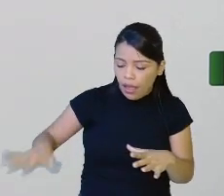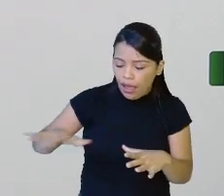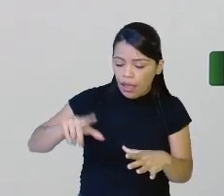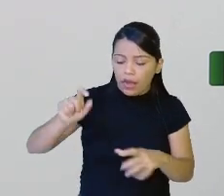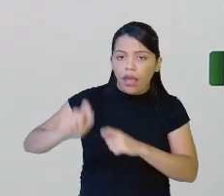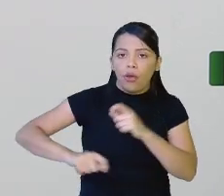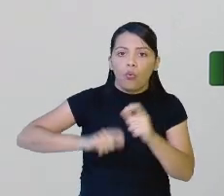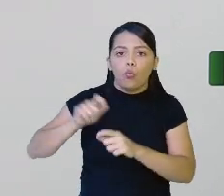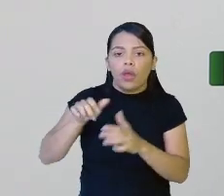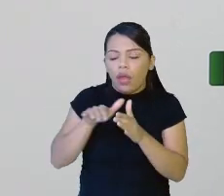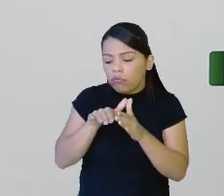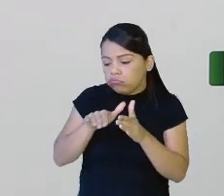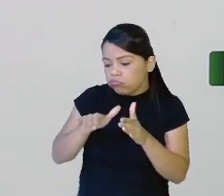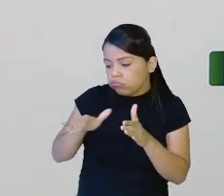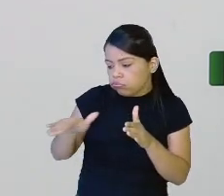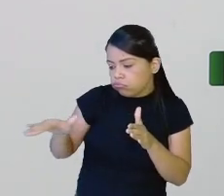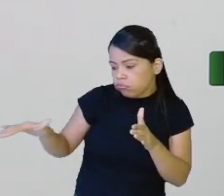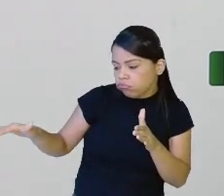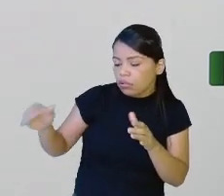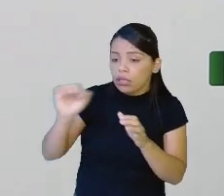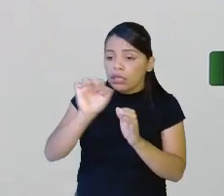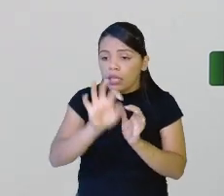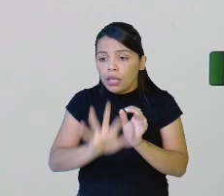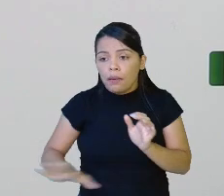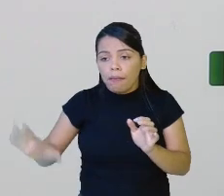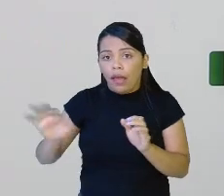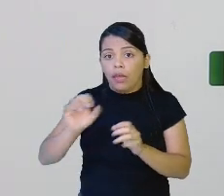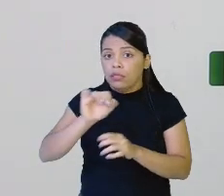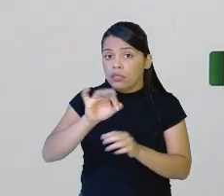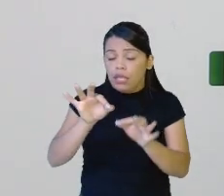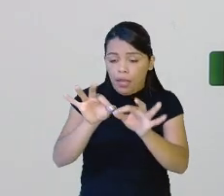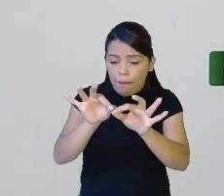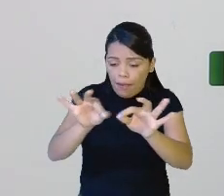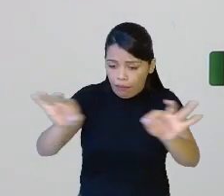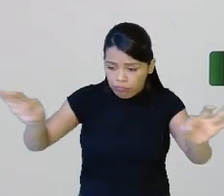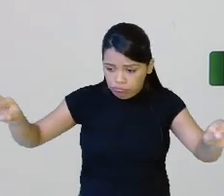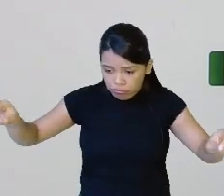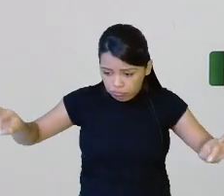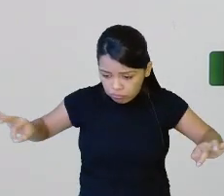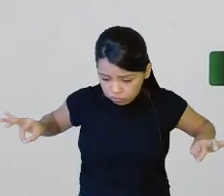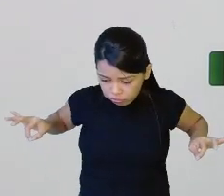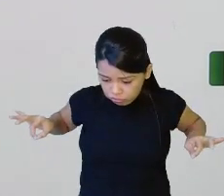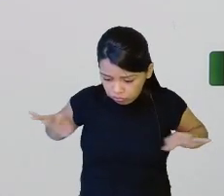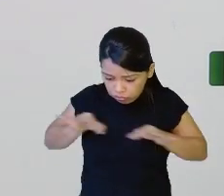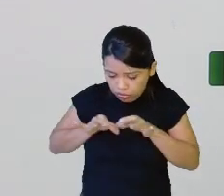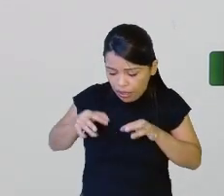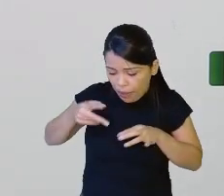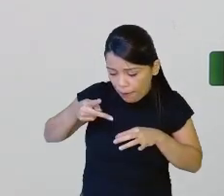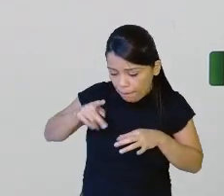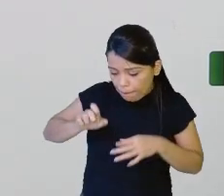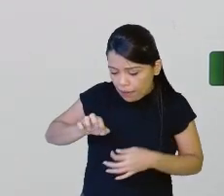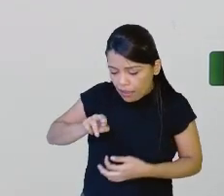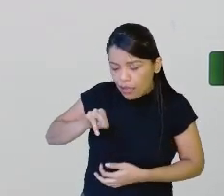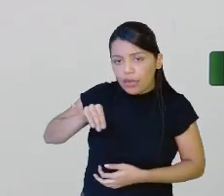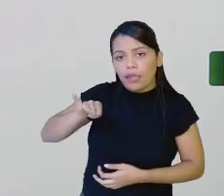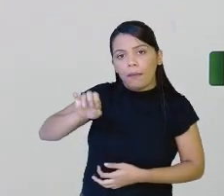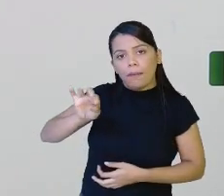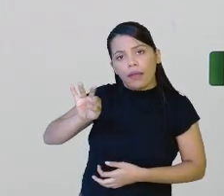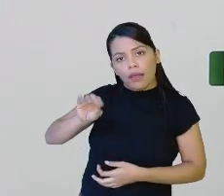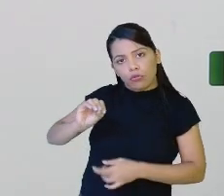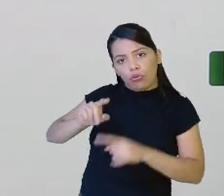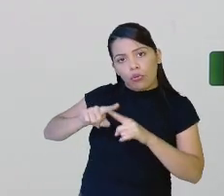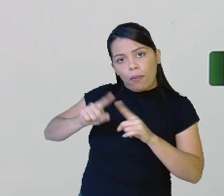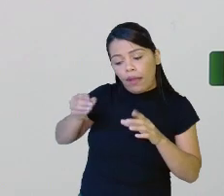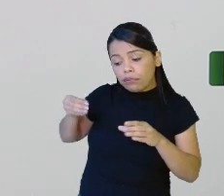da superfície da figura. Se o perímetro eu meço o contorno do meu polígono, a área eu vou medir